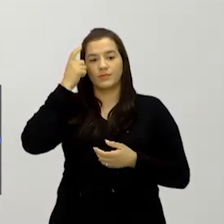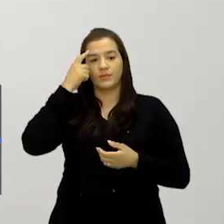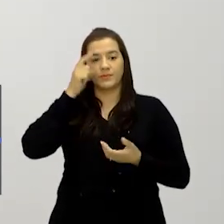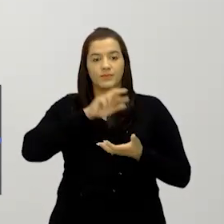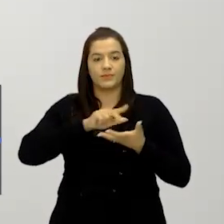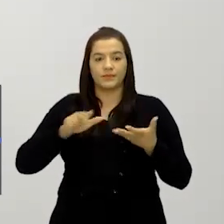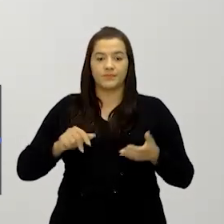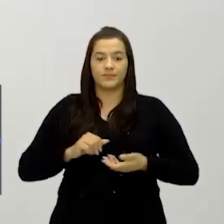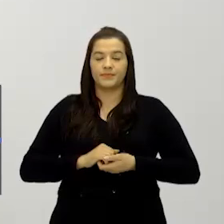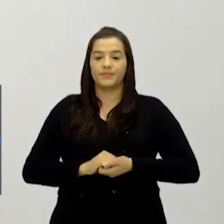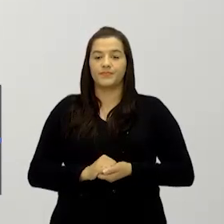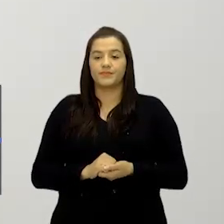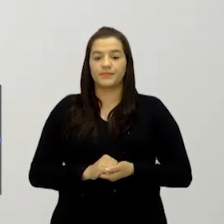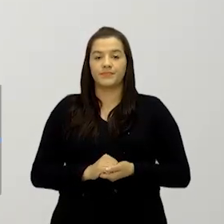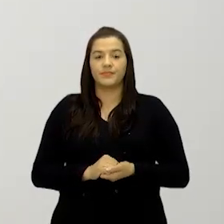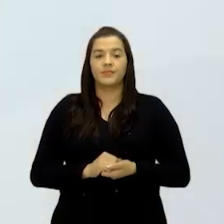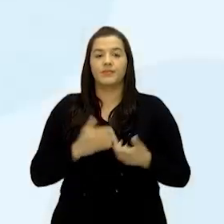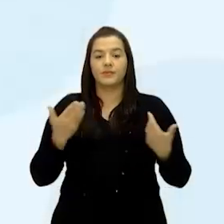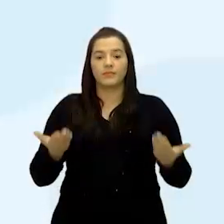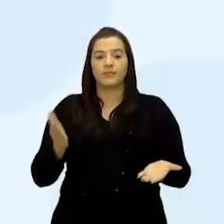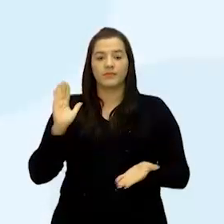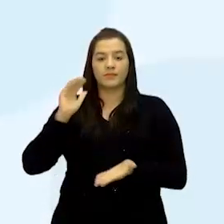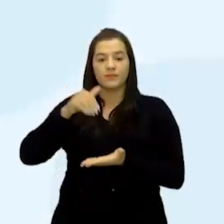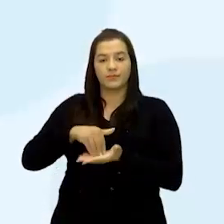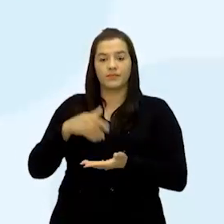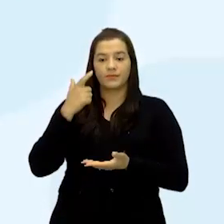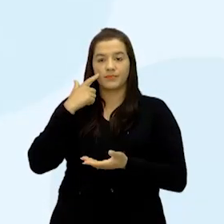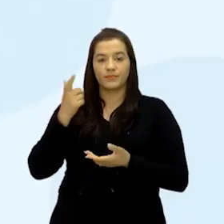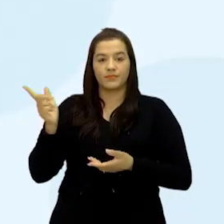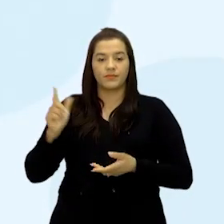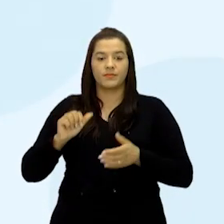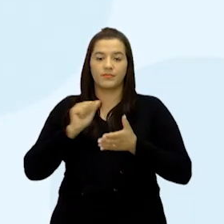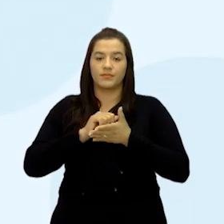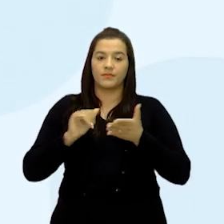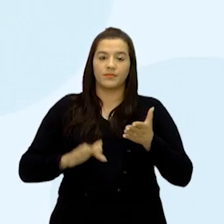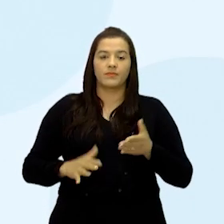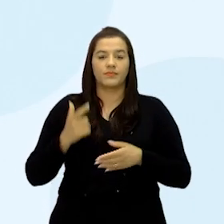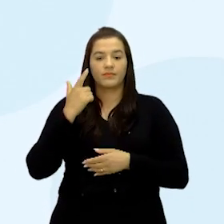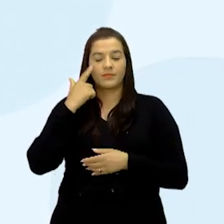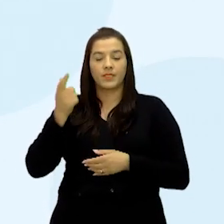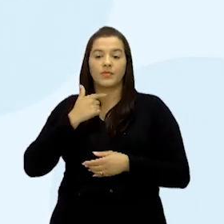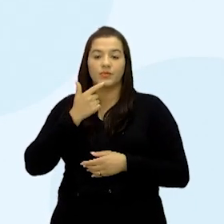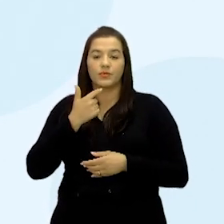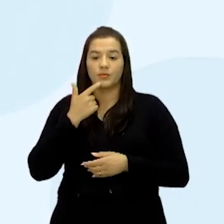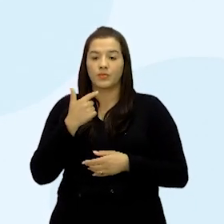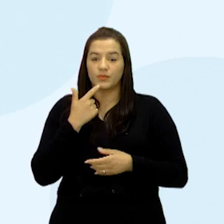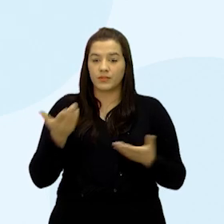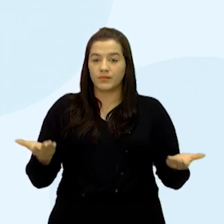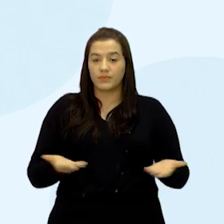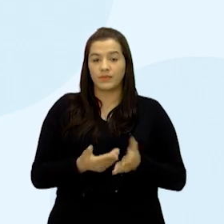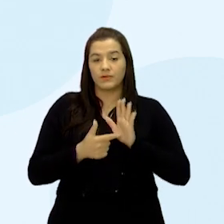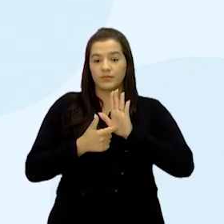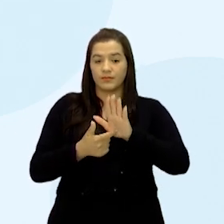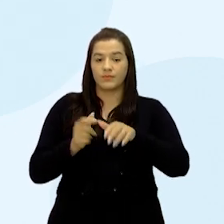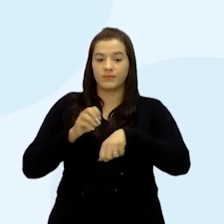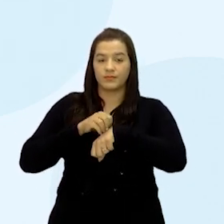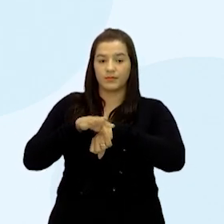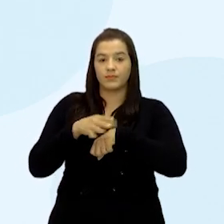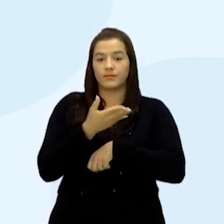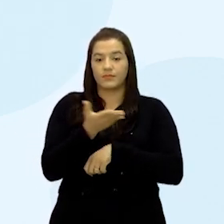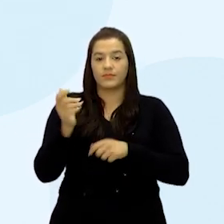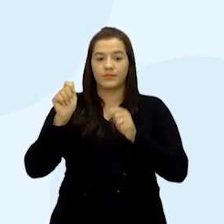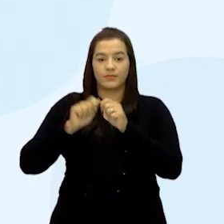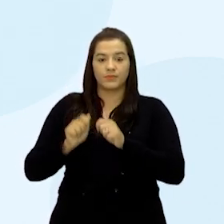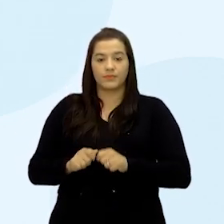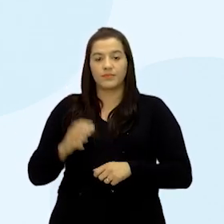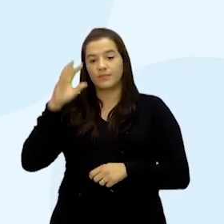tudo mais. Bom, e para finalizar, olha aí na nossa telinha, tem mais uma atividade que a gente não vai fazer aqui, mas eu vou deixar para vocês, se você quiser